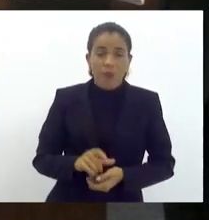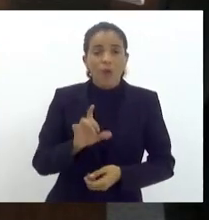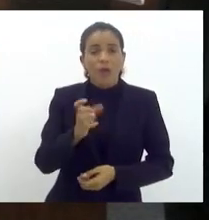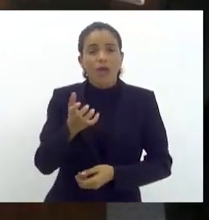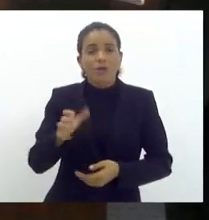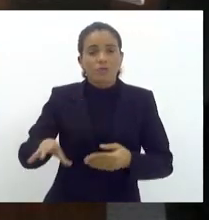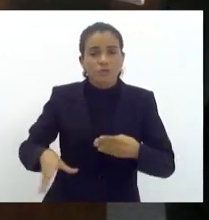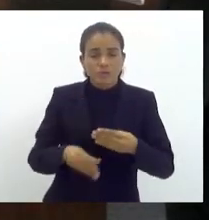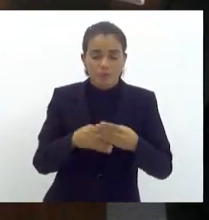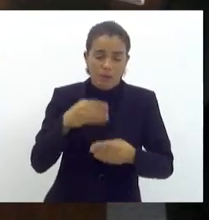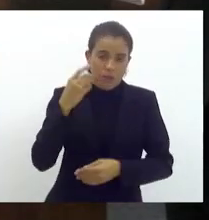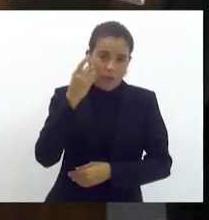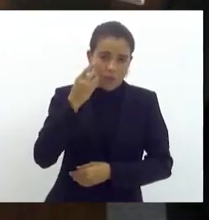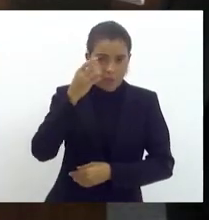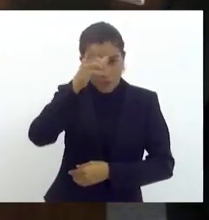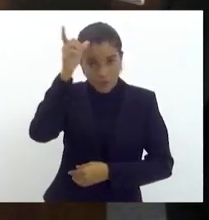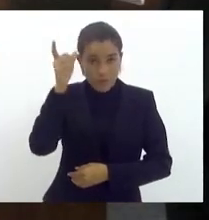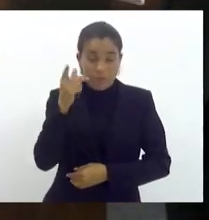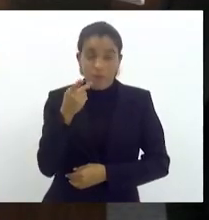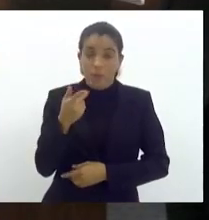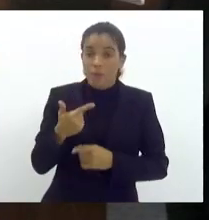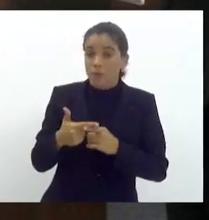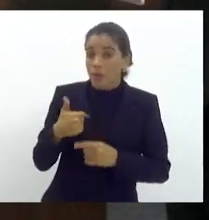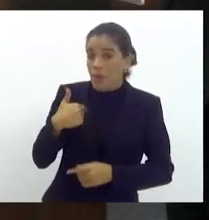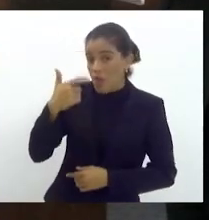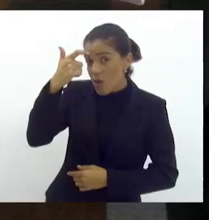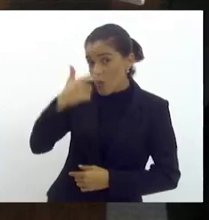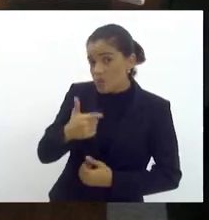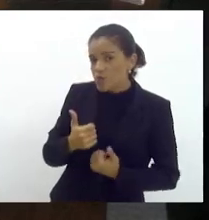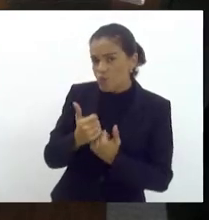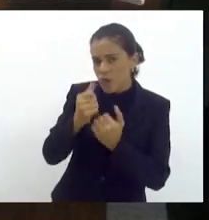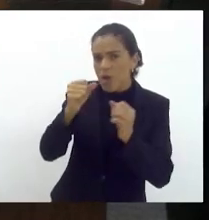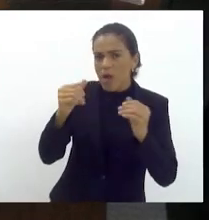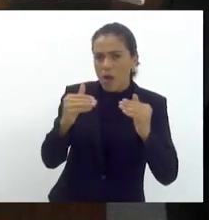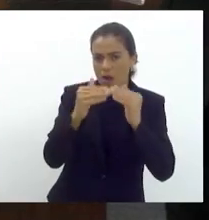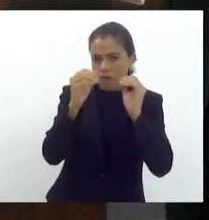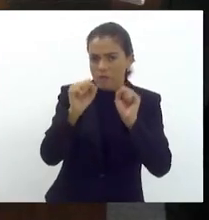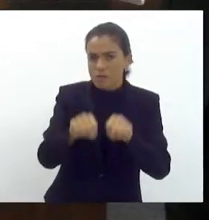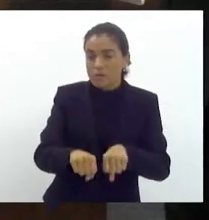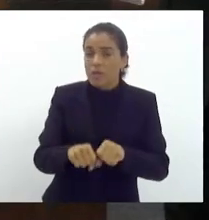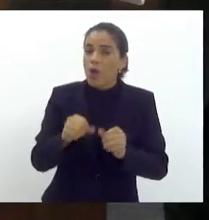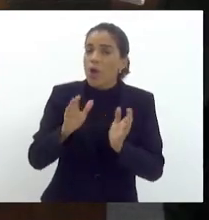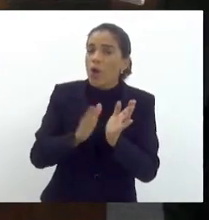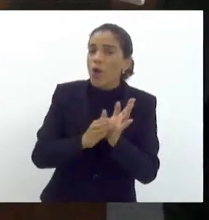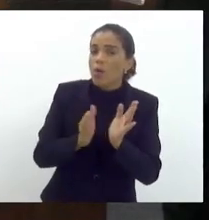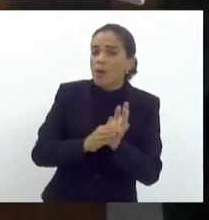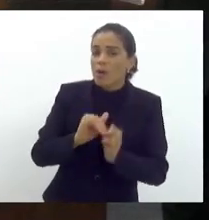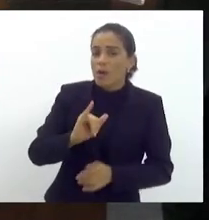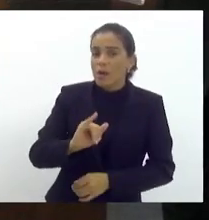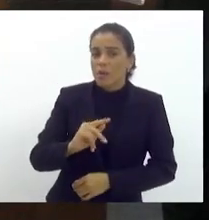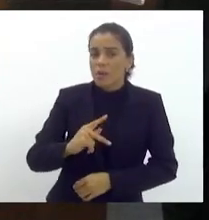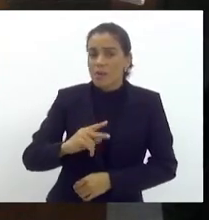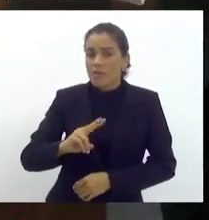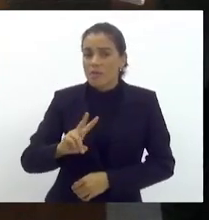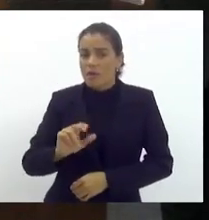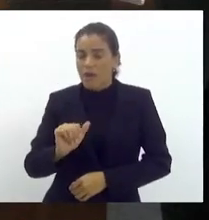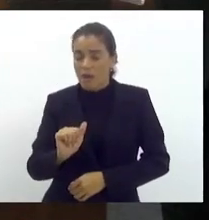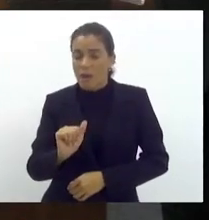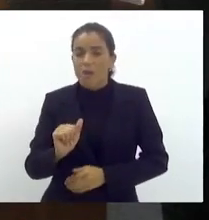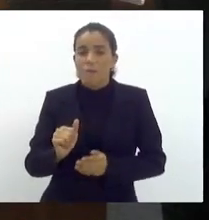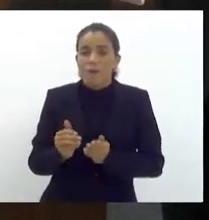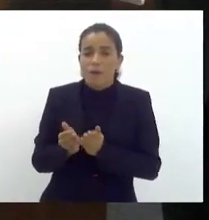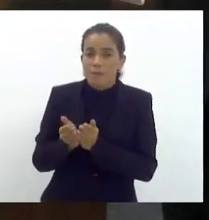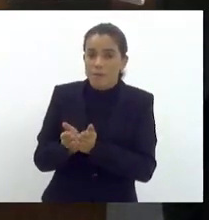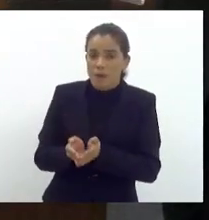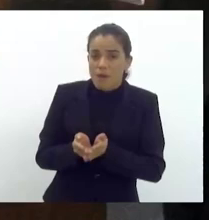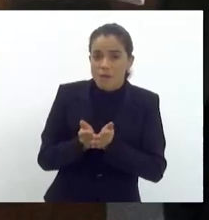somar na fala do deputado Luiz Paulo que eu sou a favor sim da cobrança de IPVA para as embarcações só que a gente tem